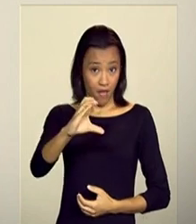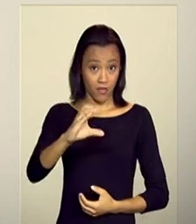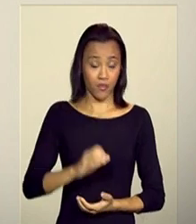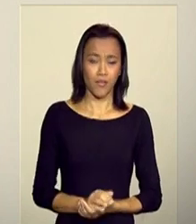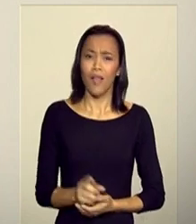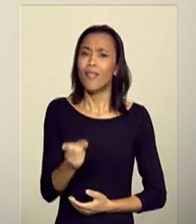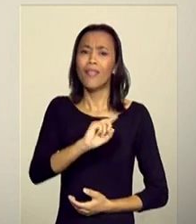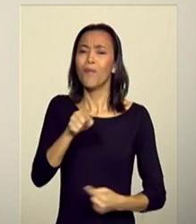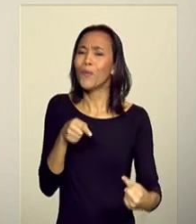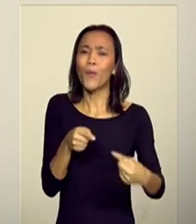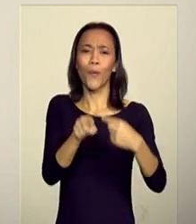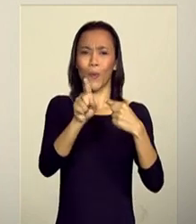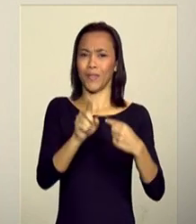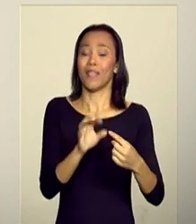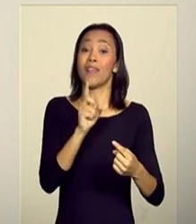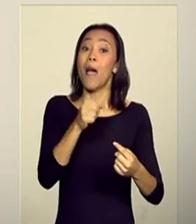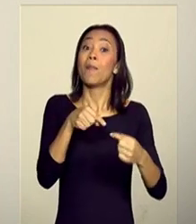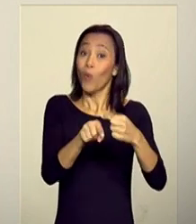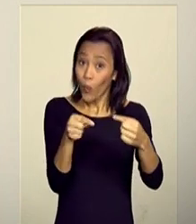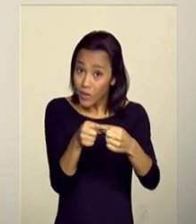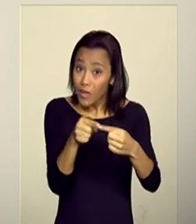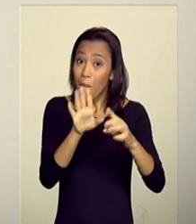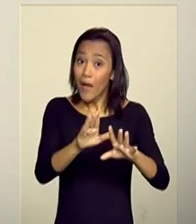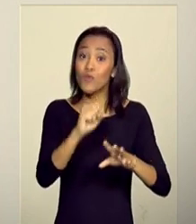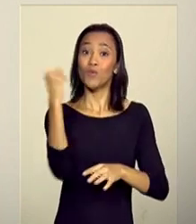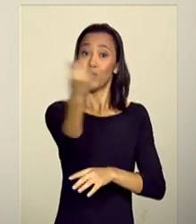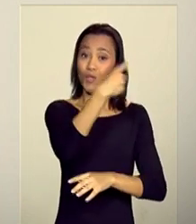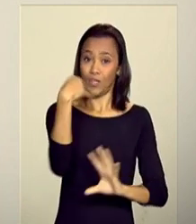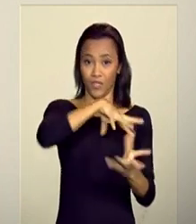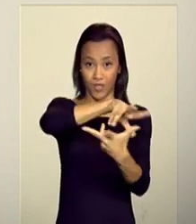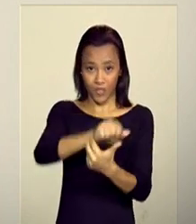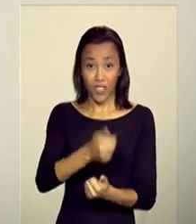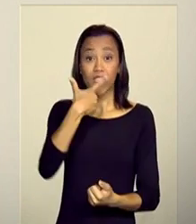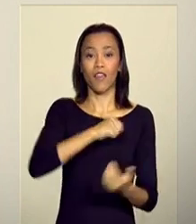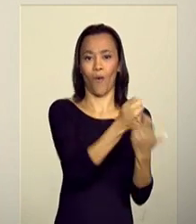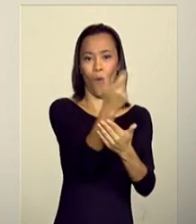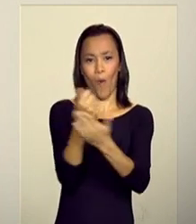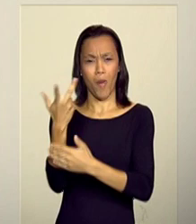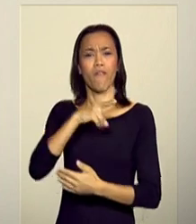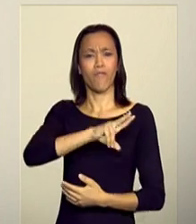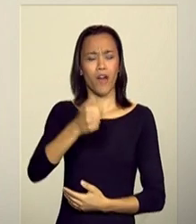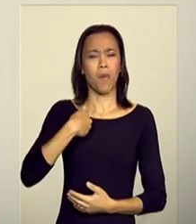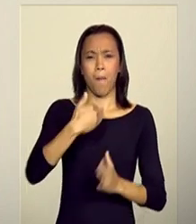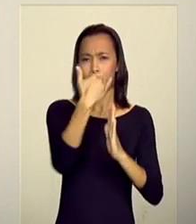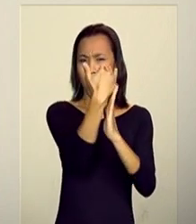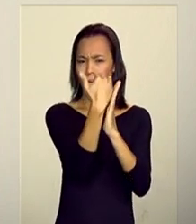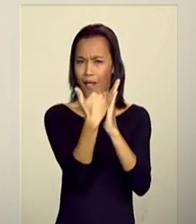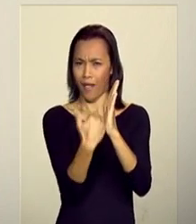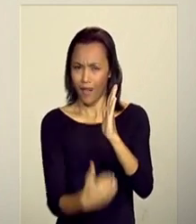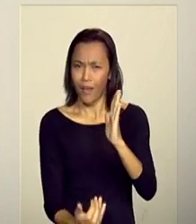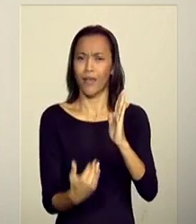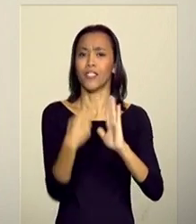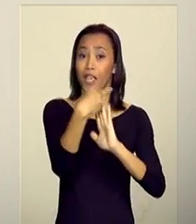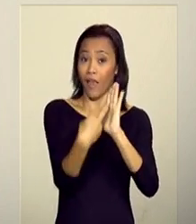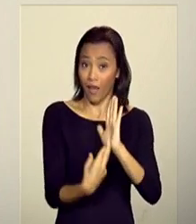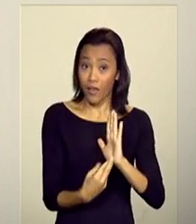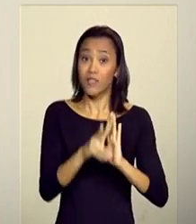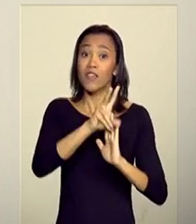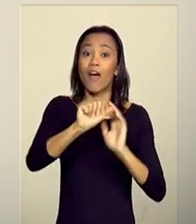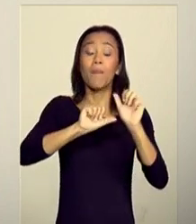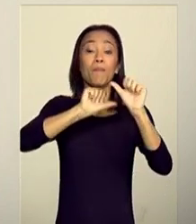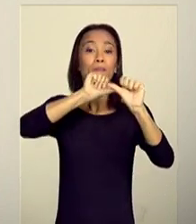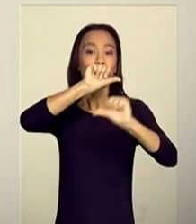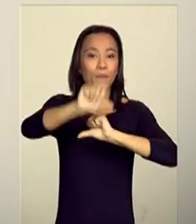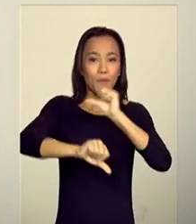não por coincidência o dia internacional do Consumidor vamos anunciar um elenco de medidas que transformarão